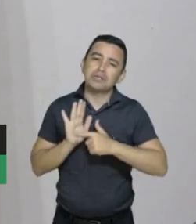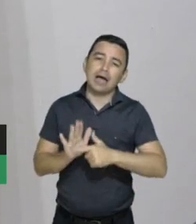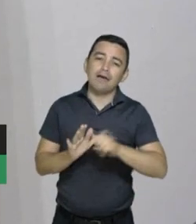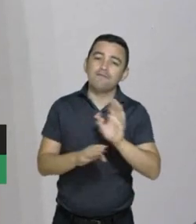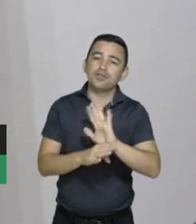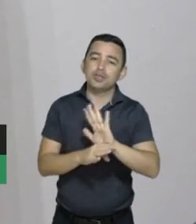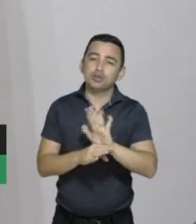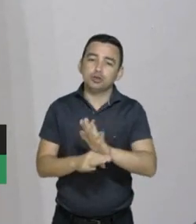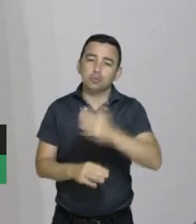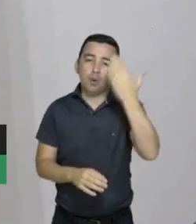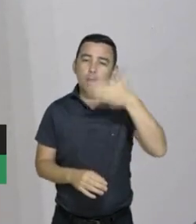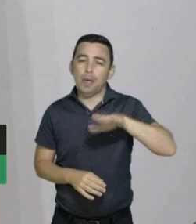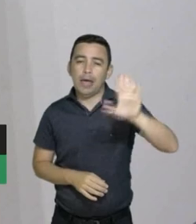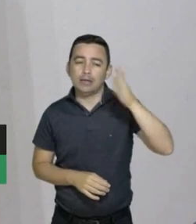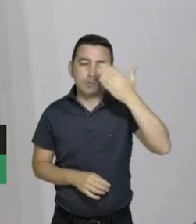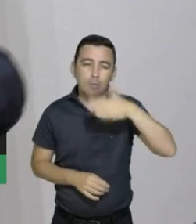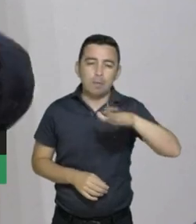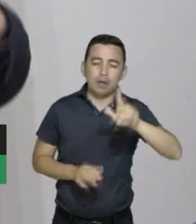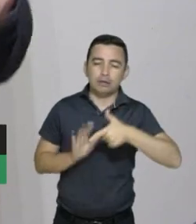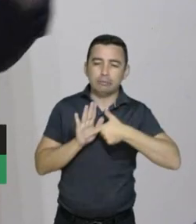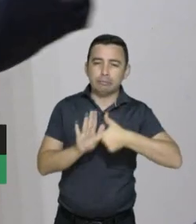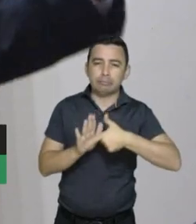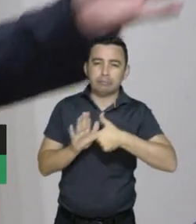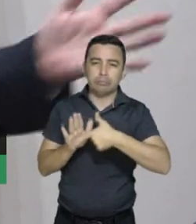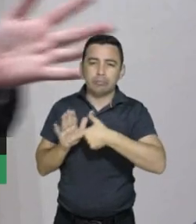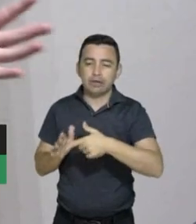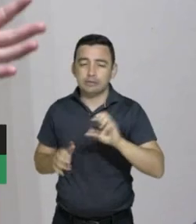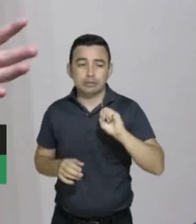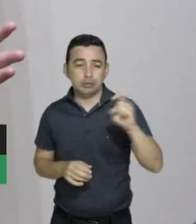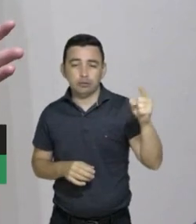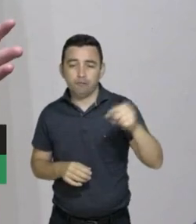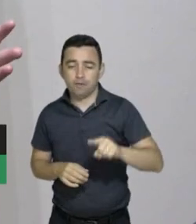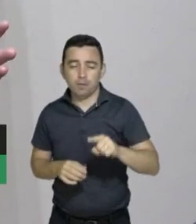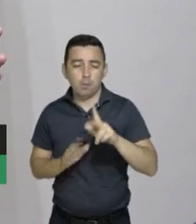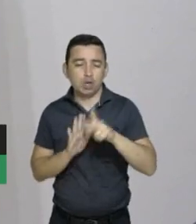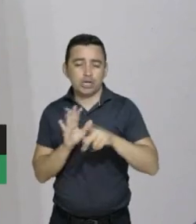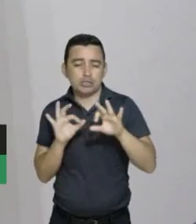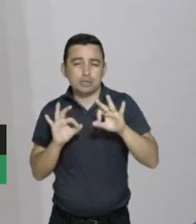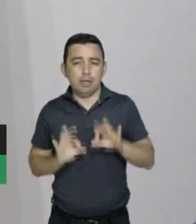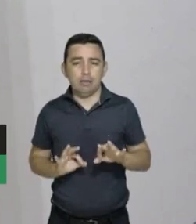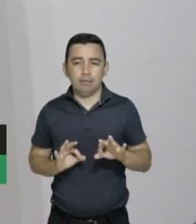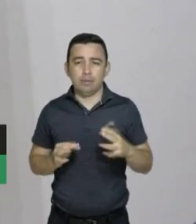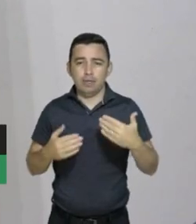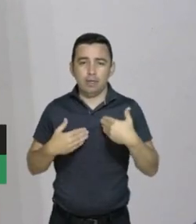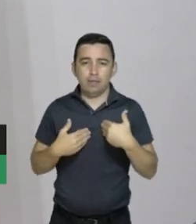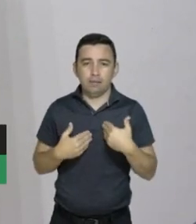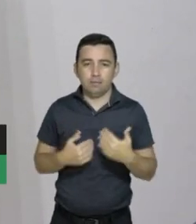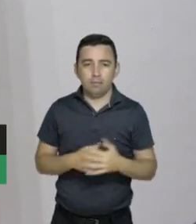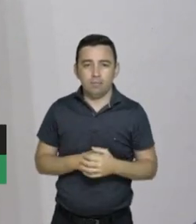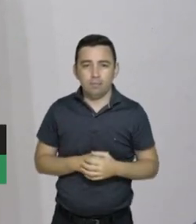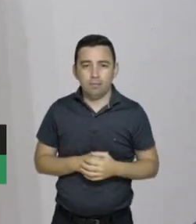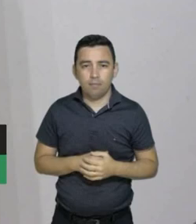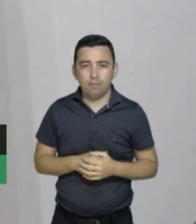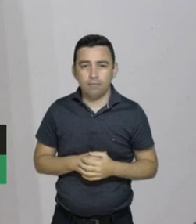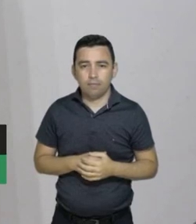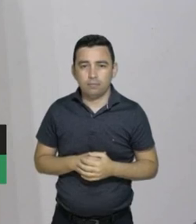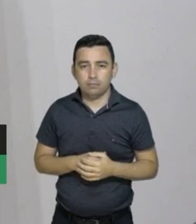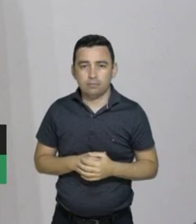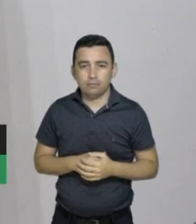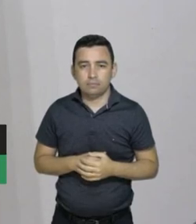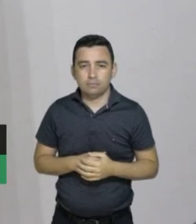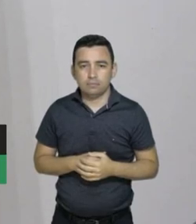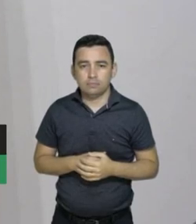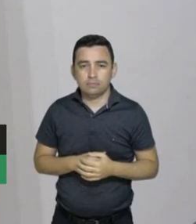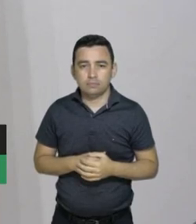tem promessa eleitoreira porque se não vir Redondo o projeto aí eu já tô falando do estudo